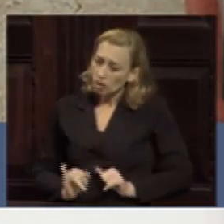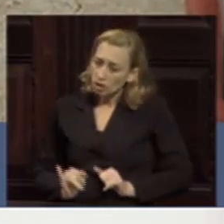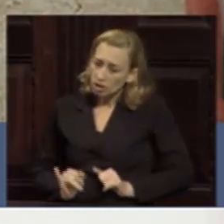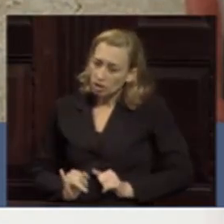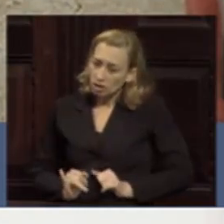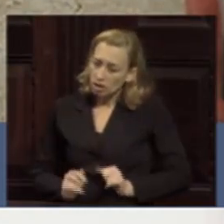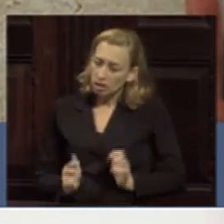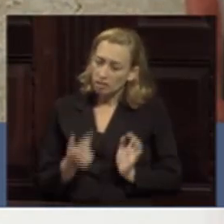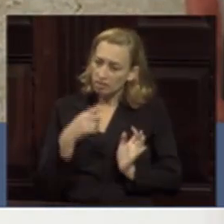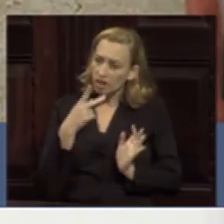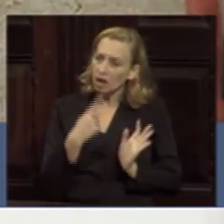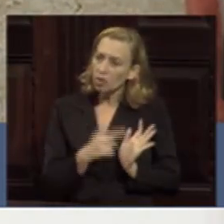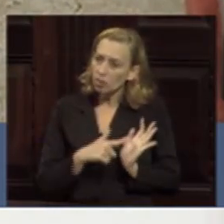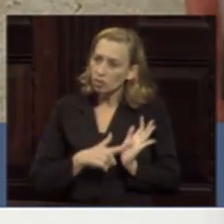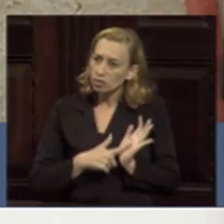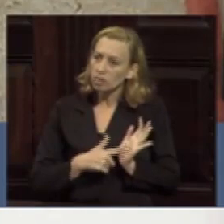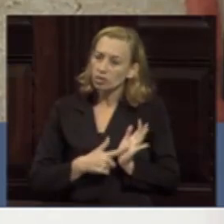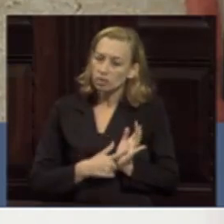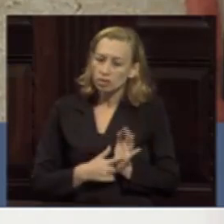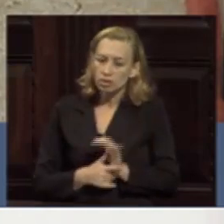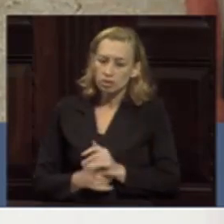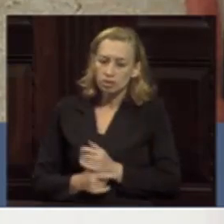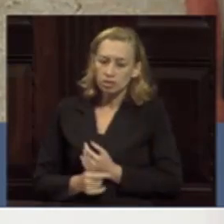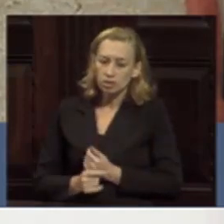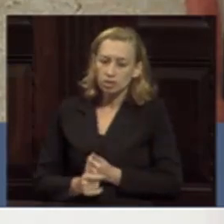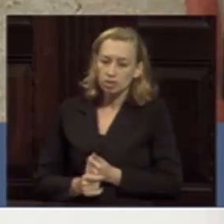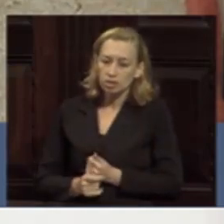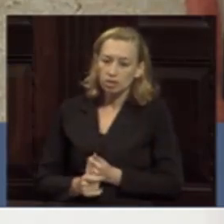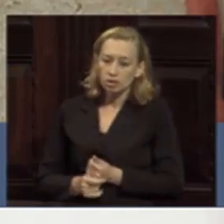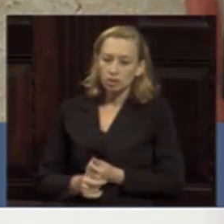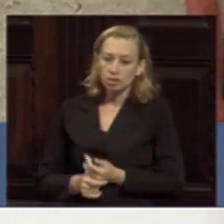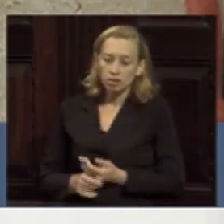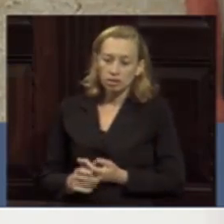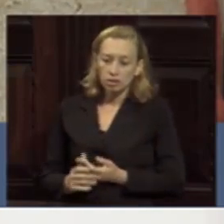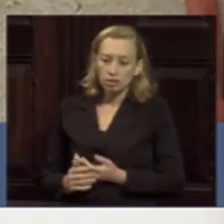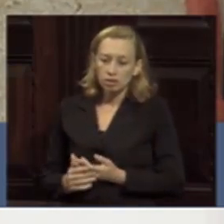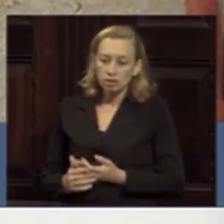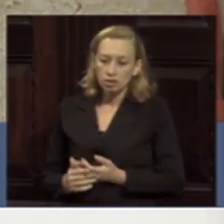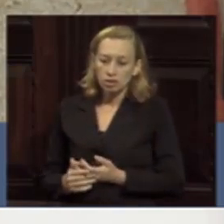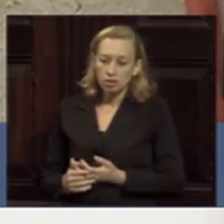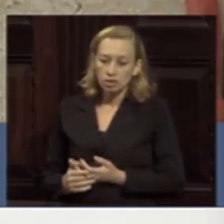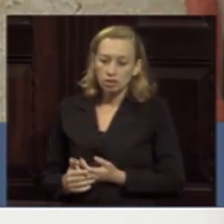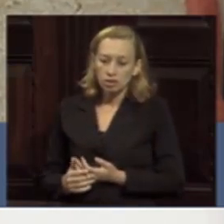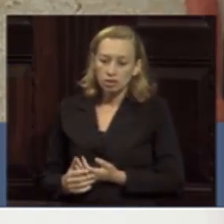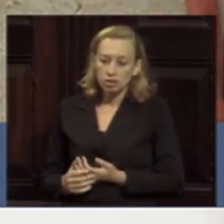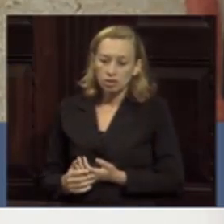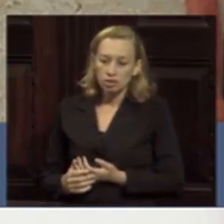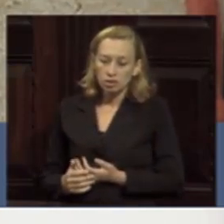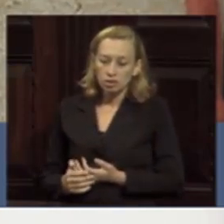quem quiser ouvir, pegar esse pronunciamento, que era o